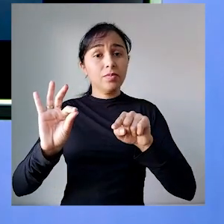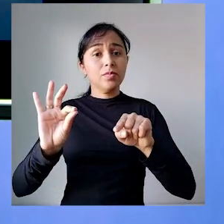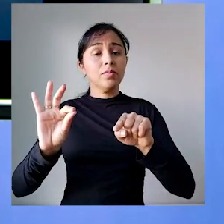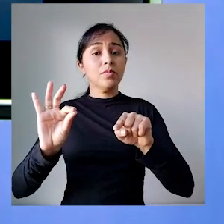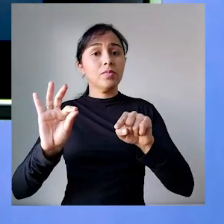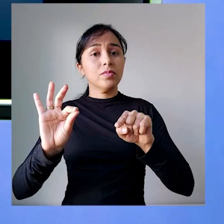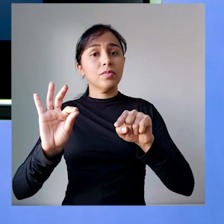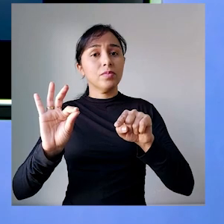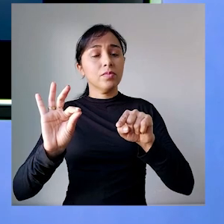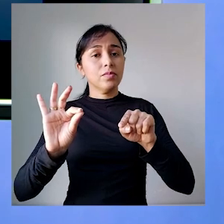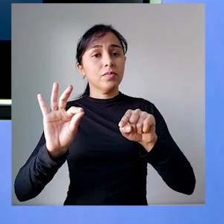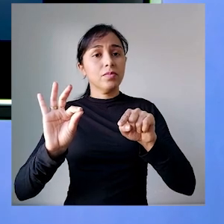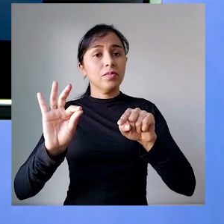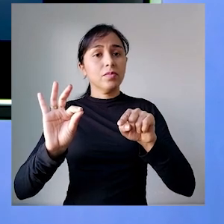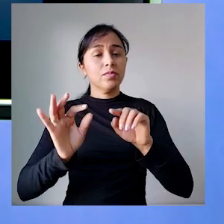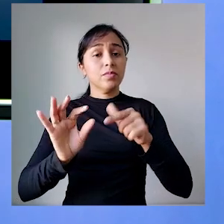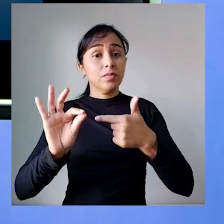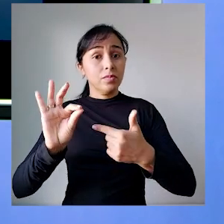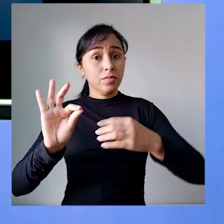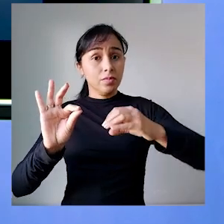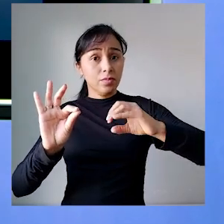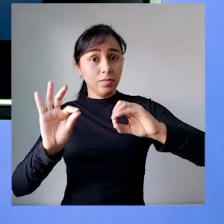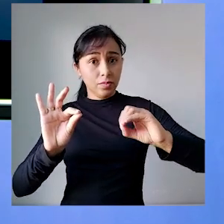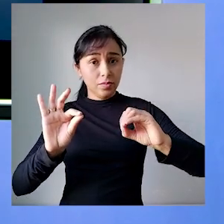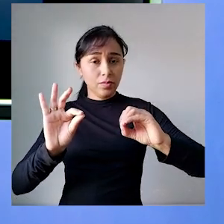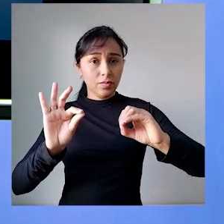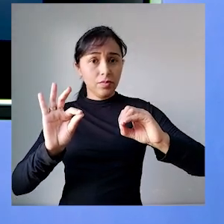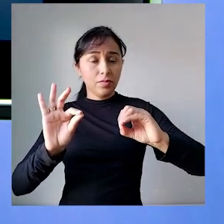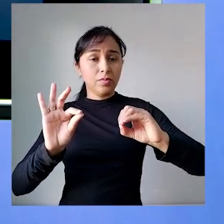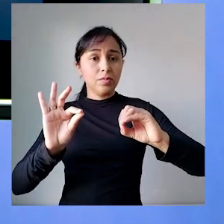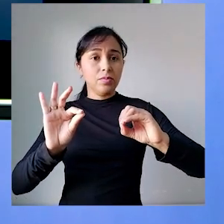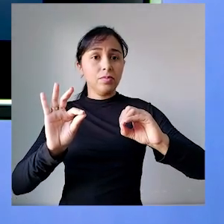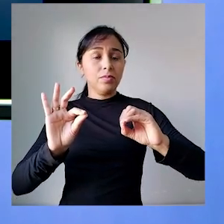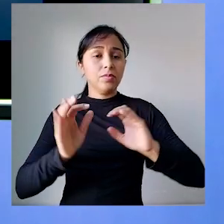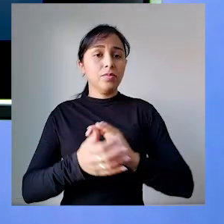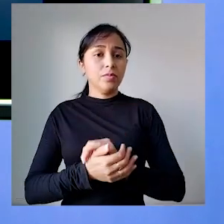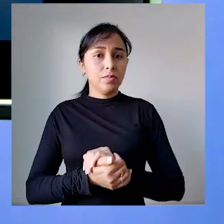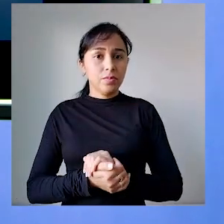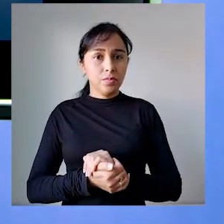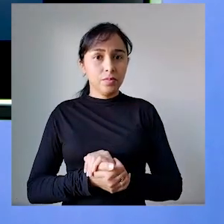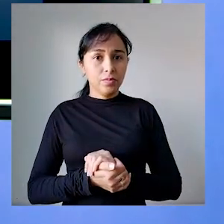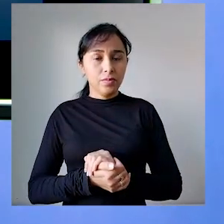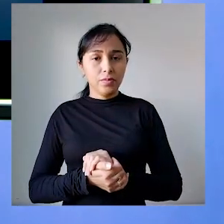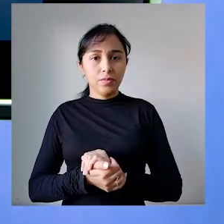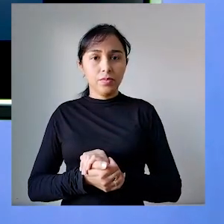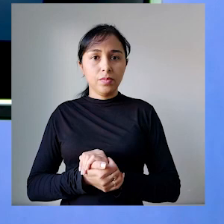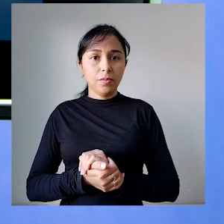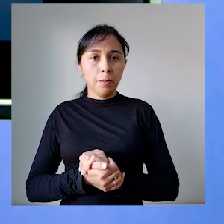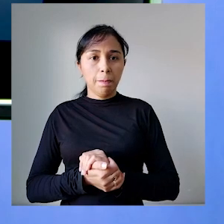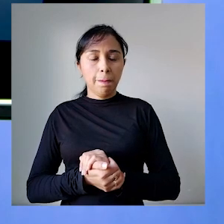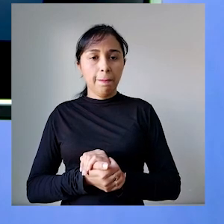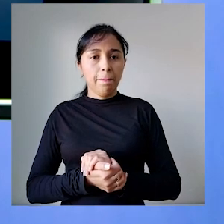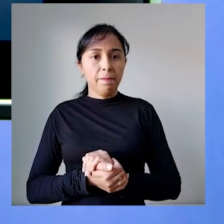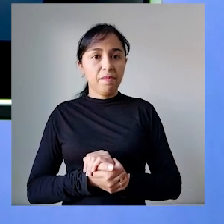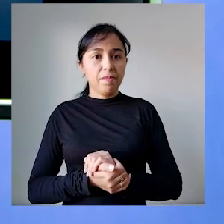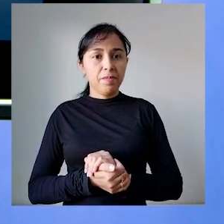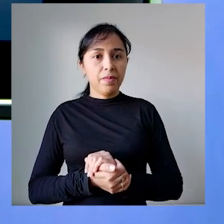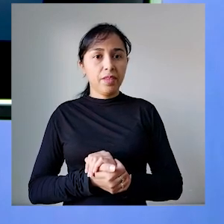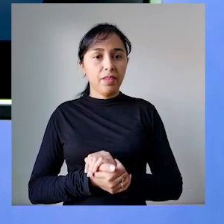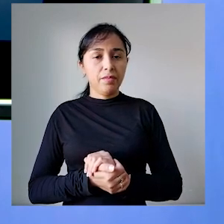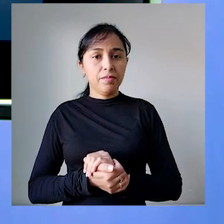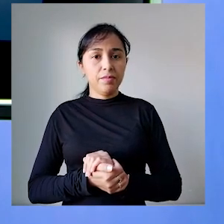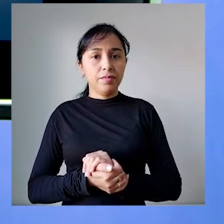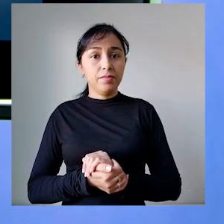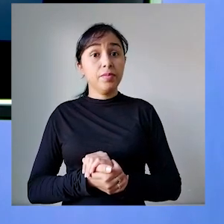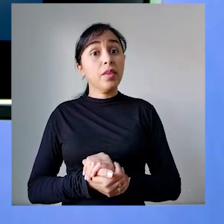rápida. Então, é uma grandeza inversamente proporcional. Essa aqui aumentou e essa aqui vai diminuir. Então, por